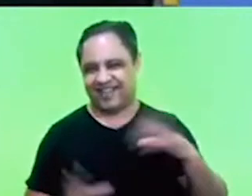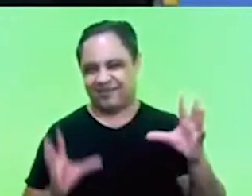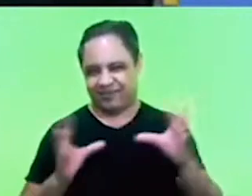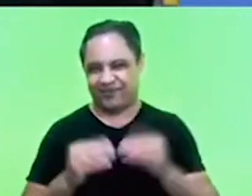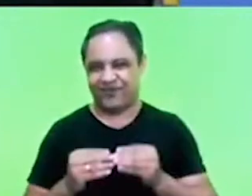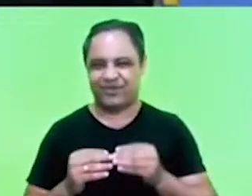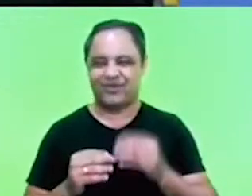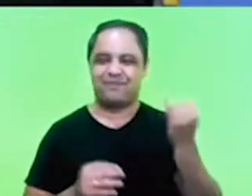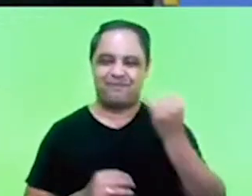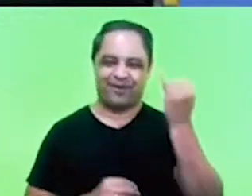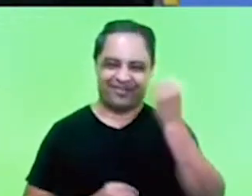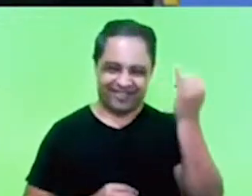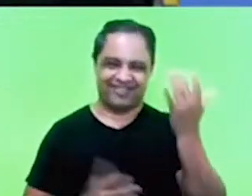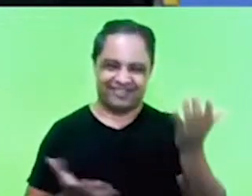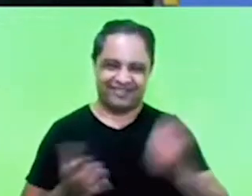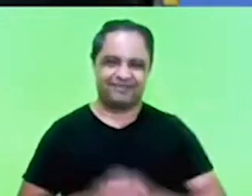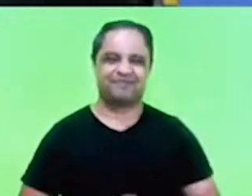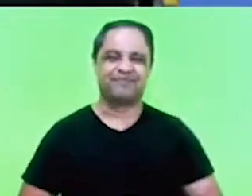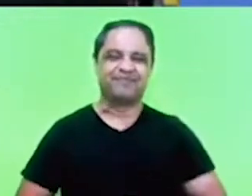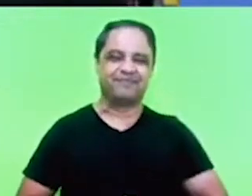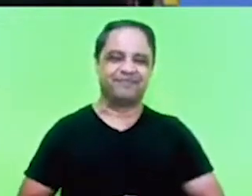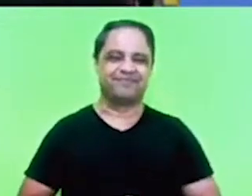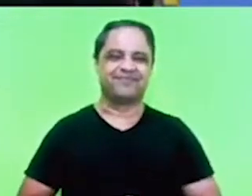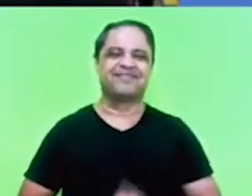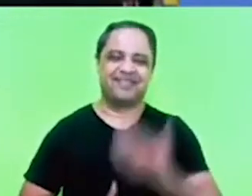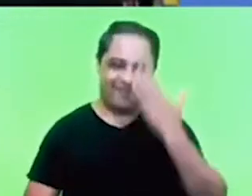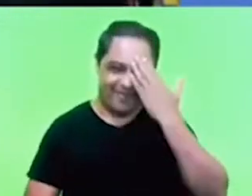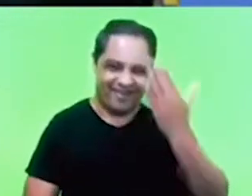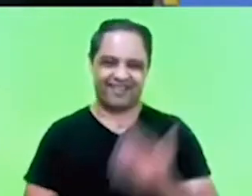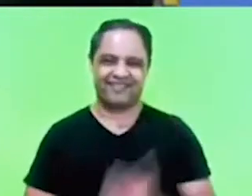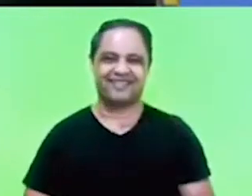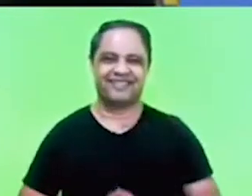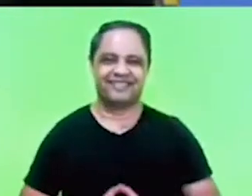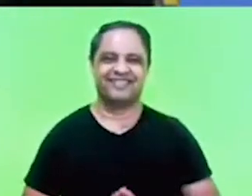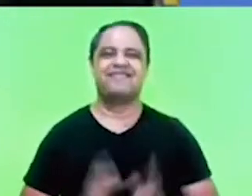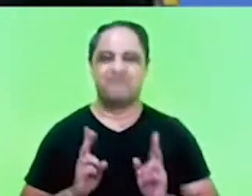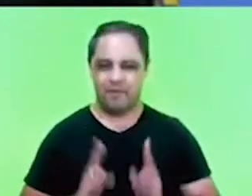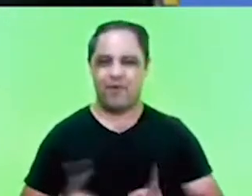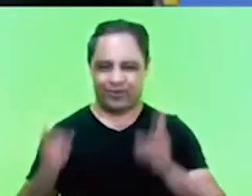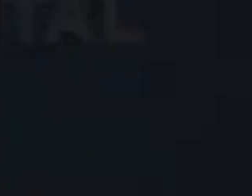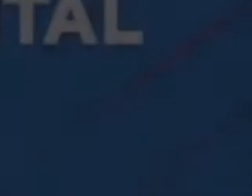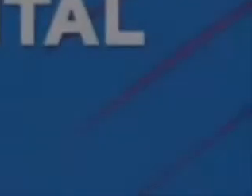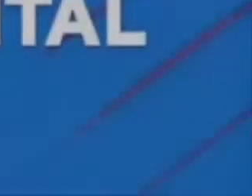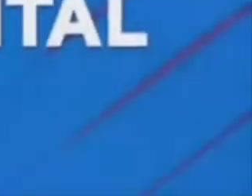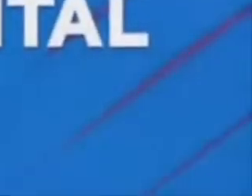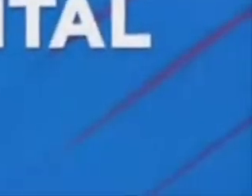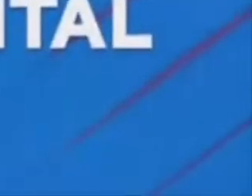porque tem um espacinho aí. Obrigada, gente. Continuando aí. Obrigadão.